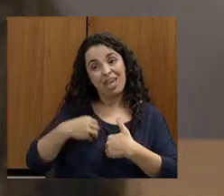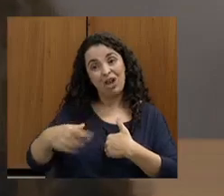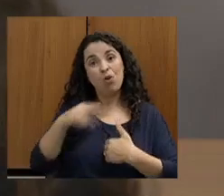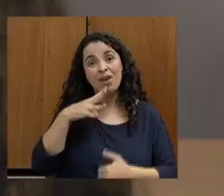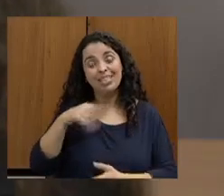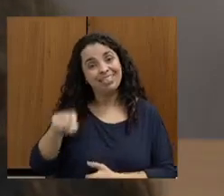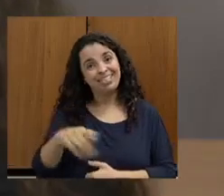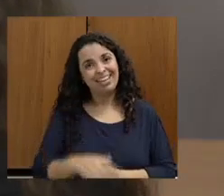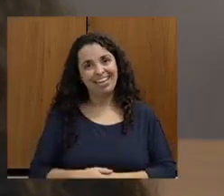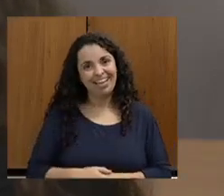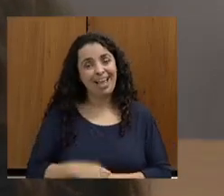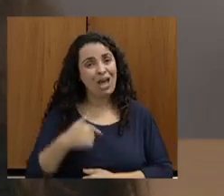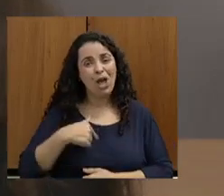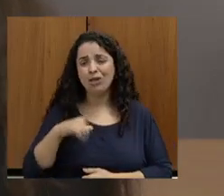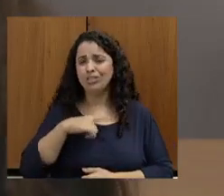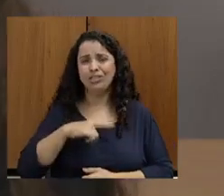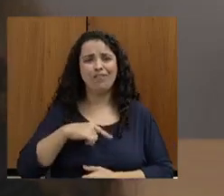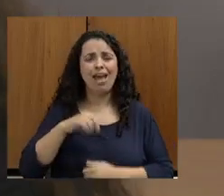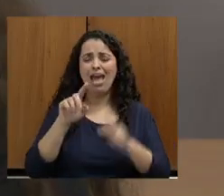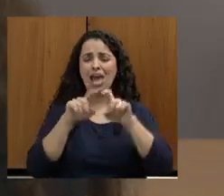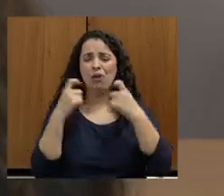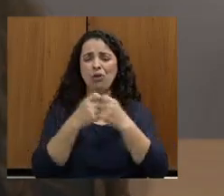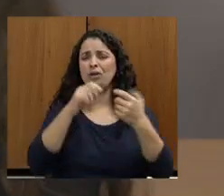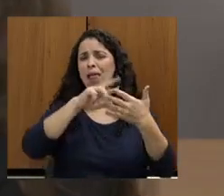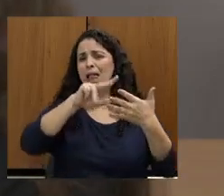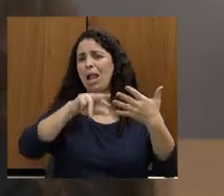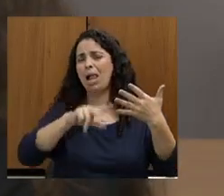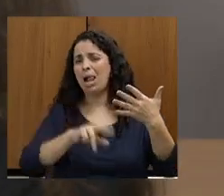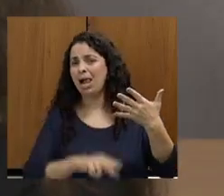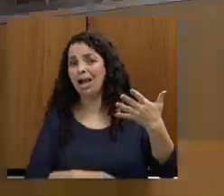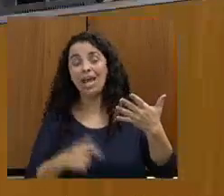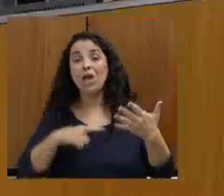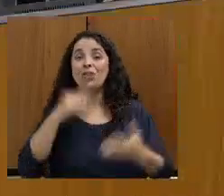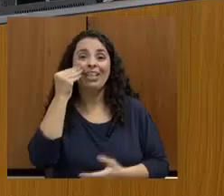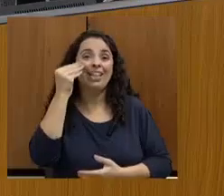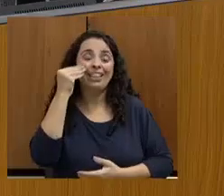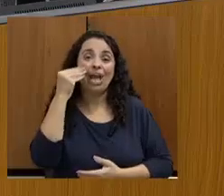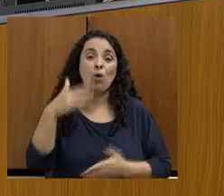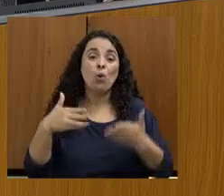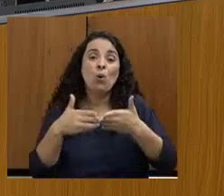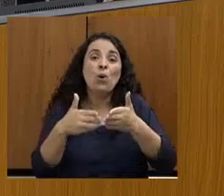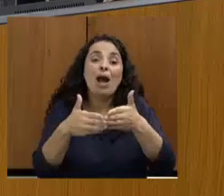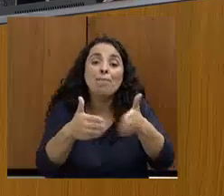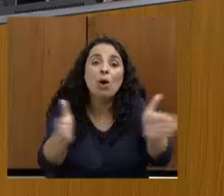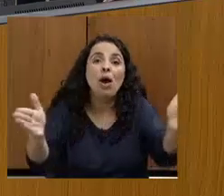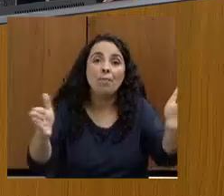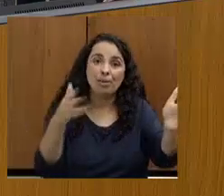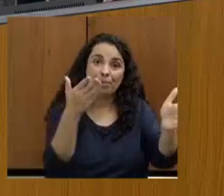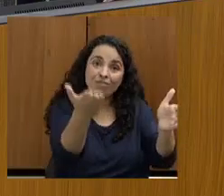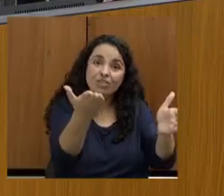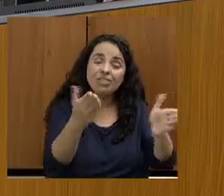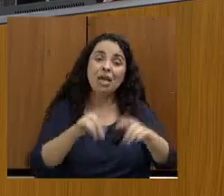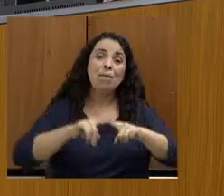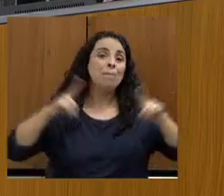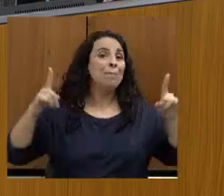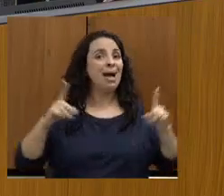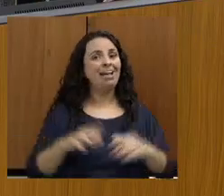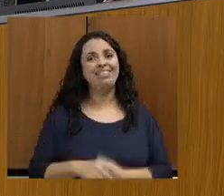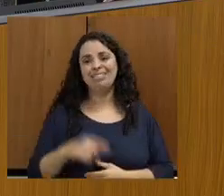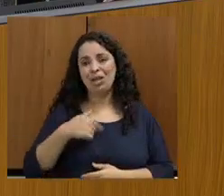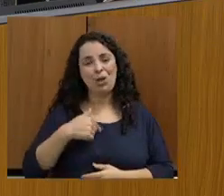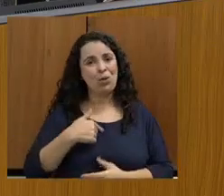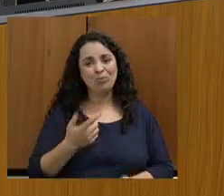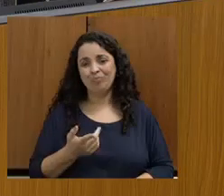eu abri o caminho para você, na verdade, mas eu não tive a coragem que você teve, porque eu achei que ele sofreu tanto na primeira que